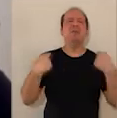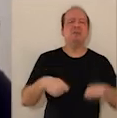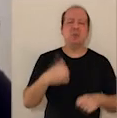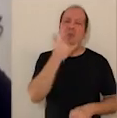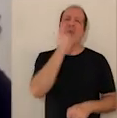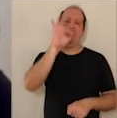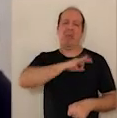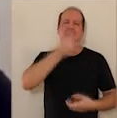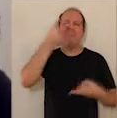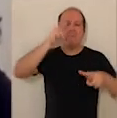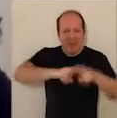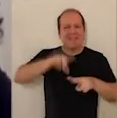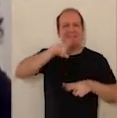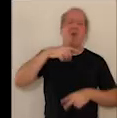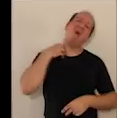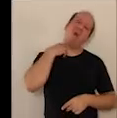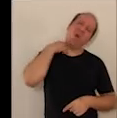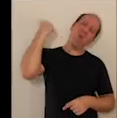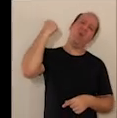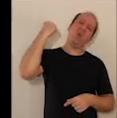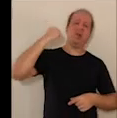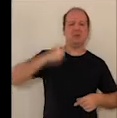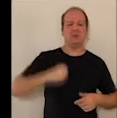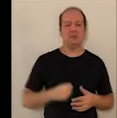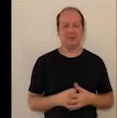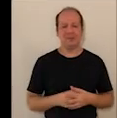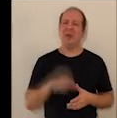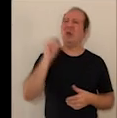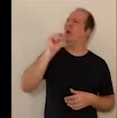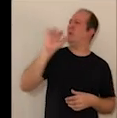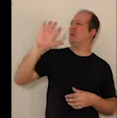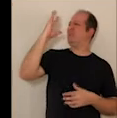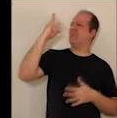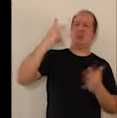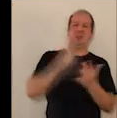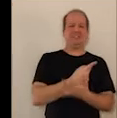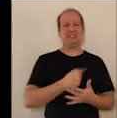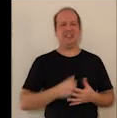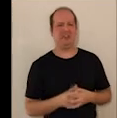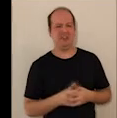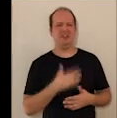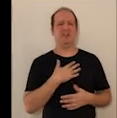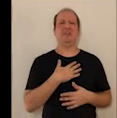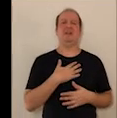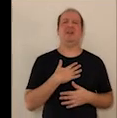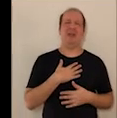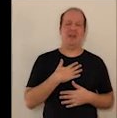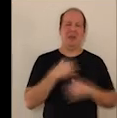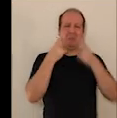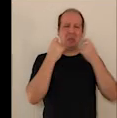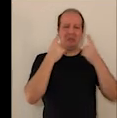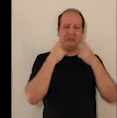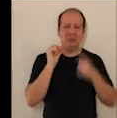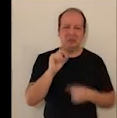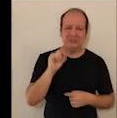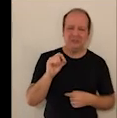fustigado, flagelado e, por fim, enforcado. Mas o que está acontecendo aqui? Ah, oh, meu Deus, assassinaram meu